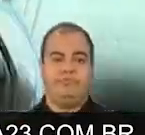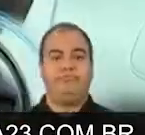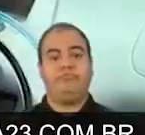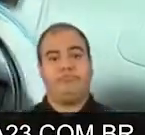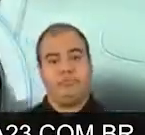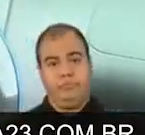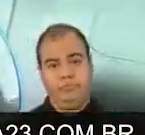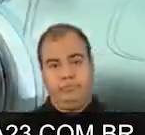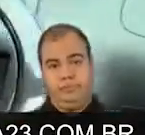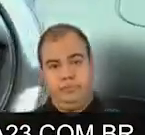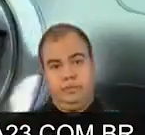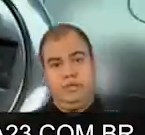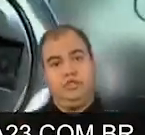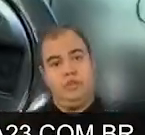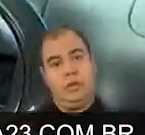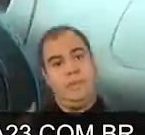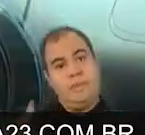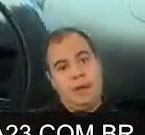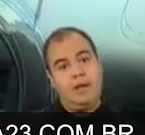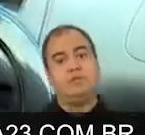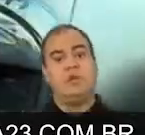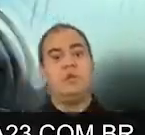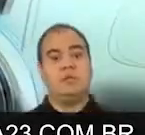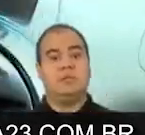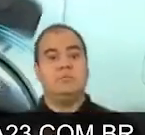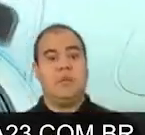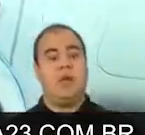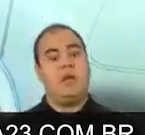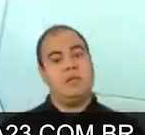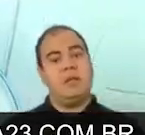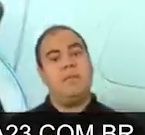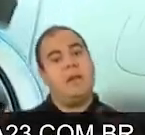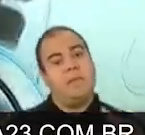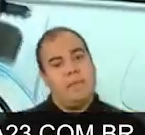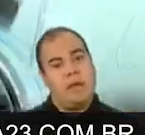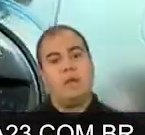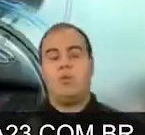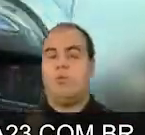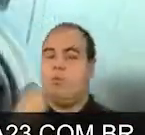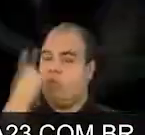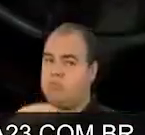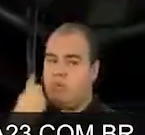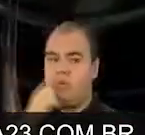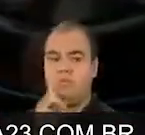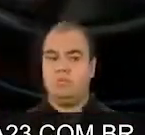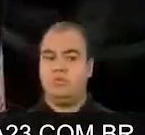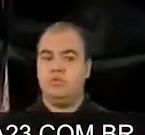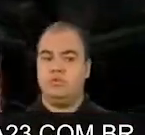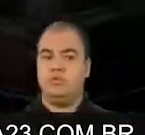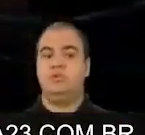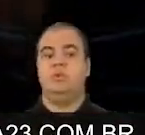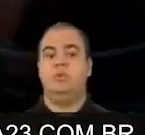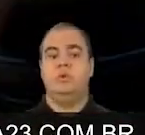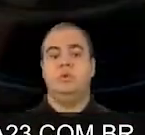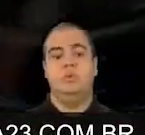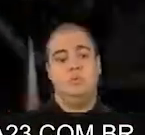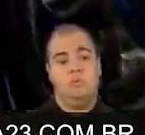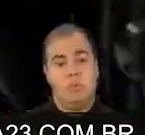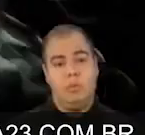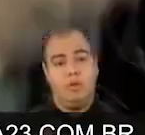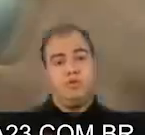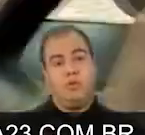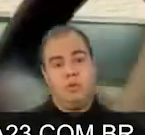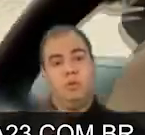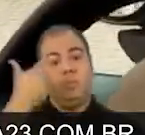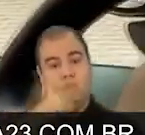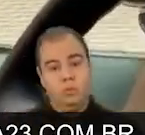do Mobizap SP, ele espera diminuir o turno de trabalho para 8 horas diárias. É uma carga horária razoável para uma pessoa